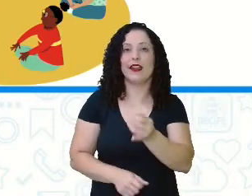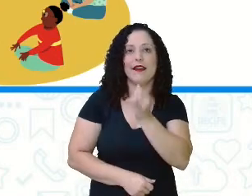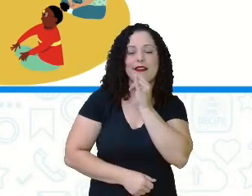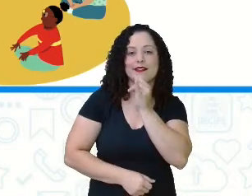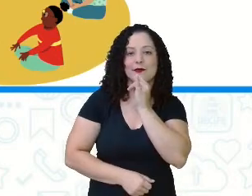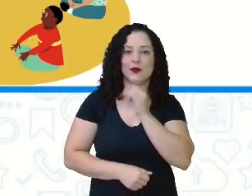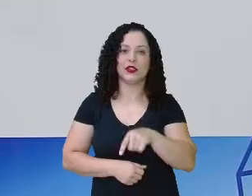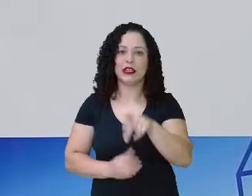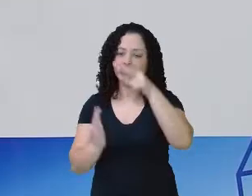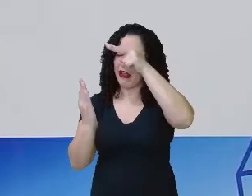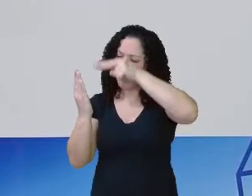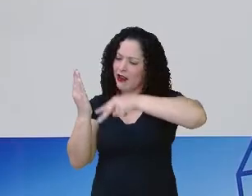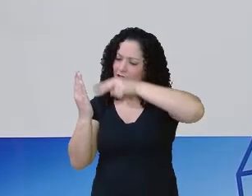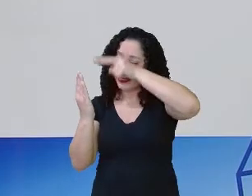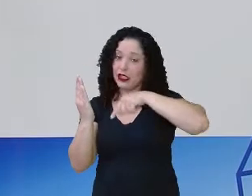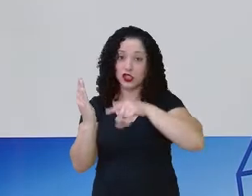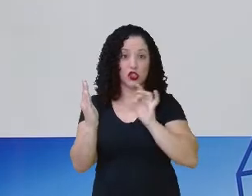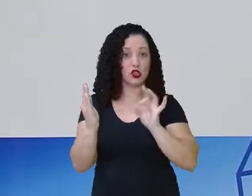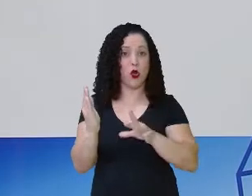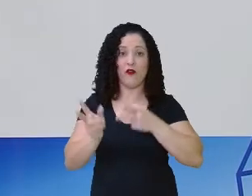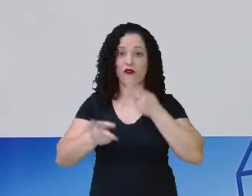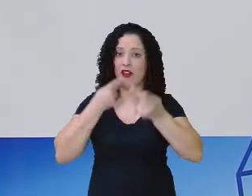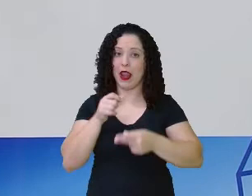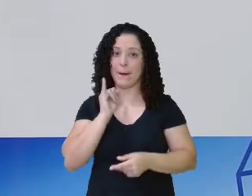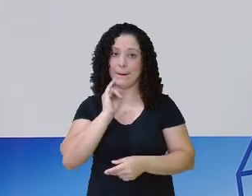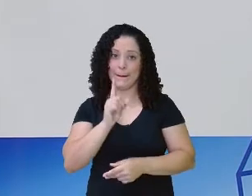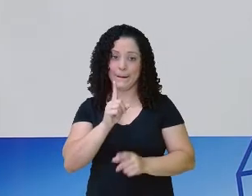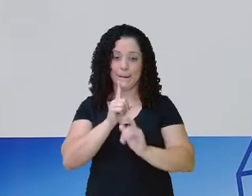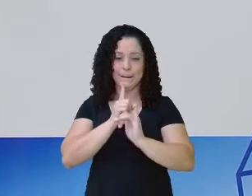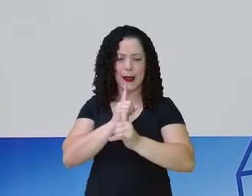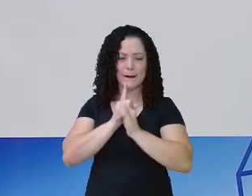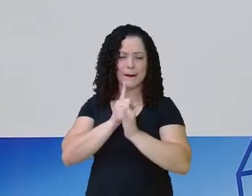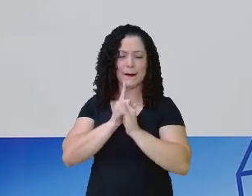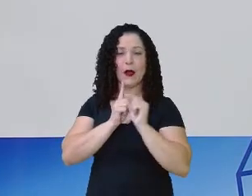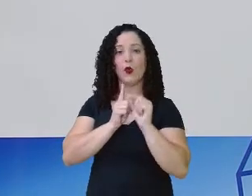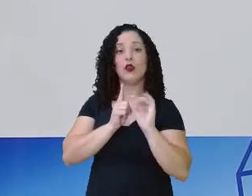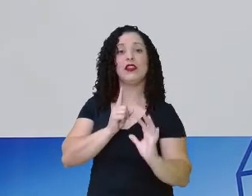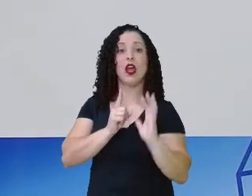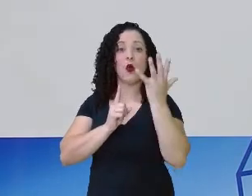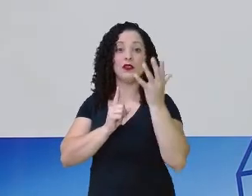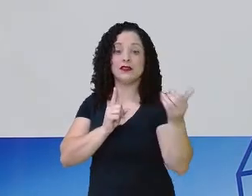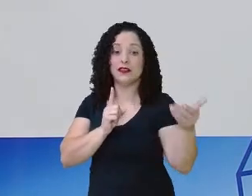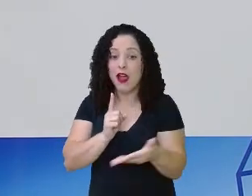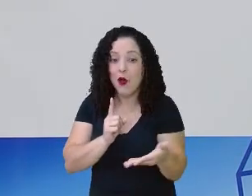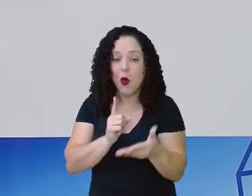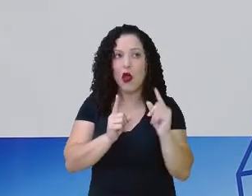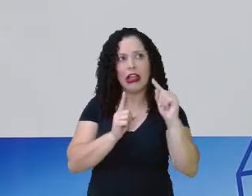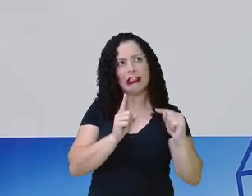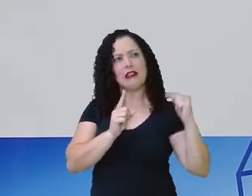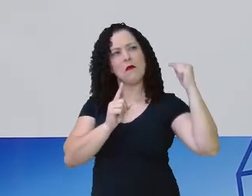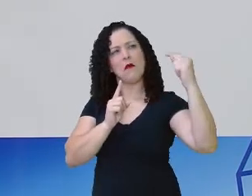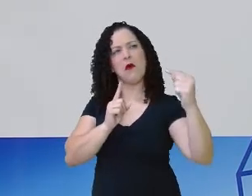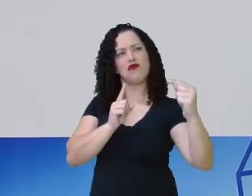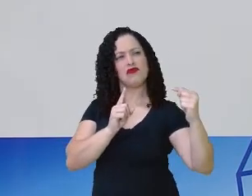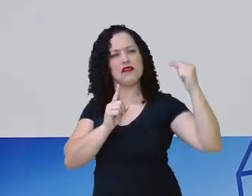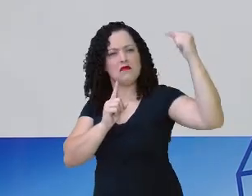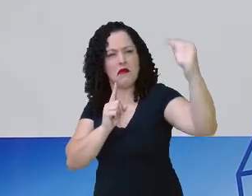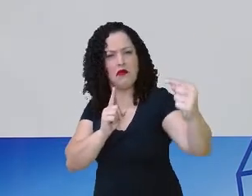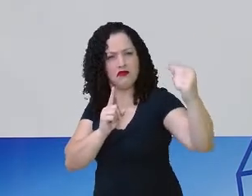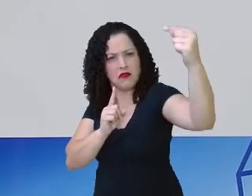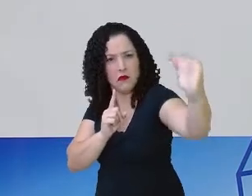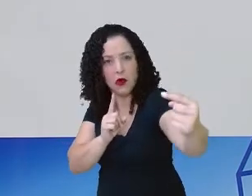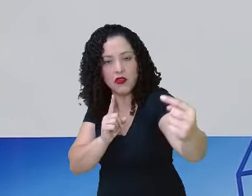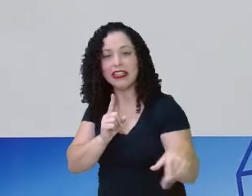se você está lendo, ele está simplesmente contando o que está acontecendo naquele momento. Ele não te conta o que vai acontecer no dia seguinte, no episódio